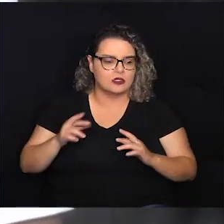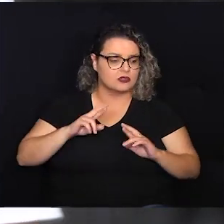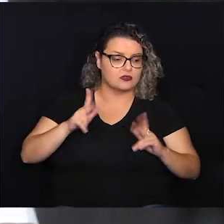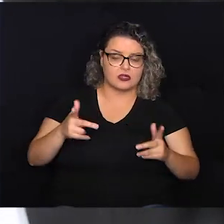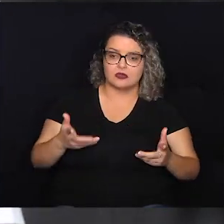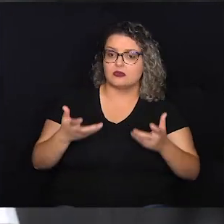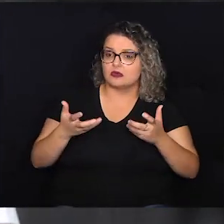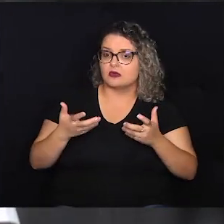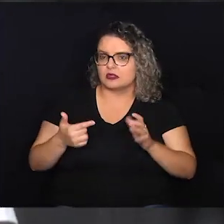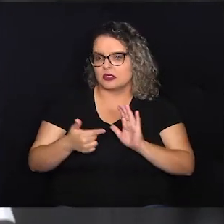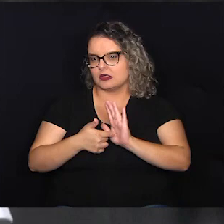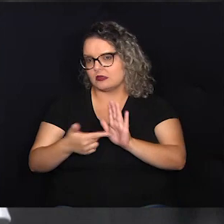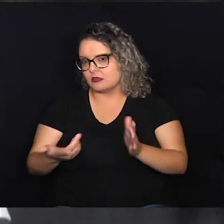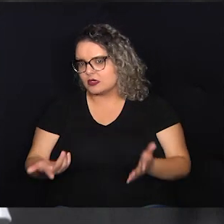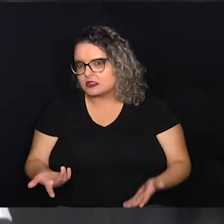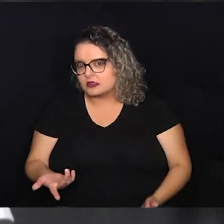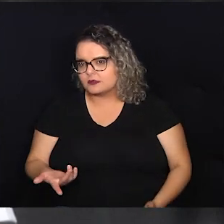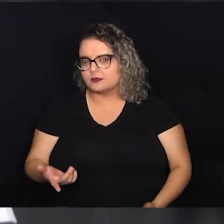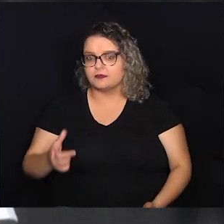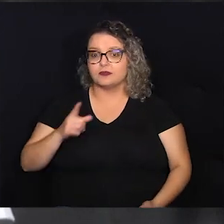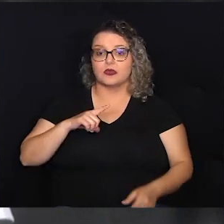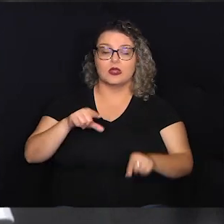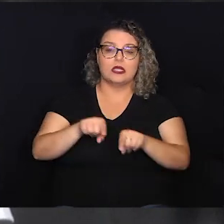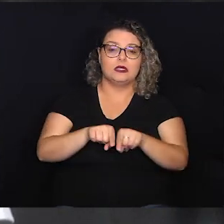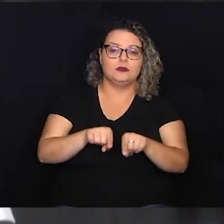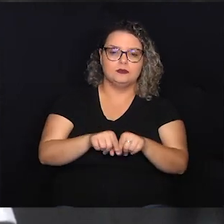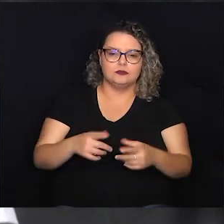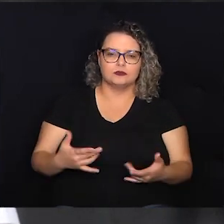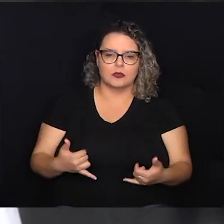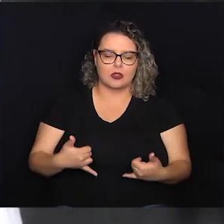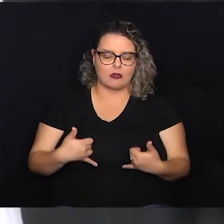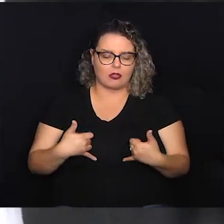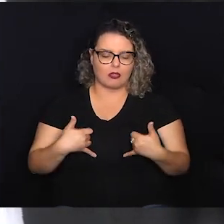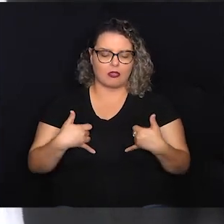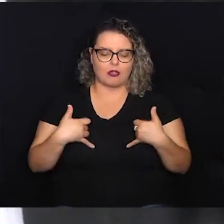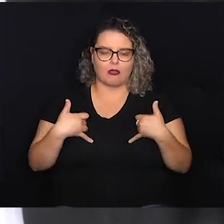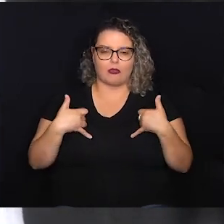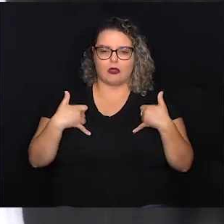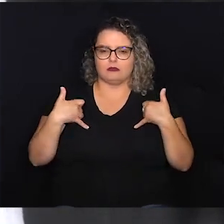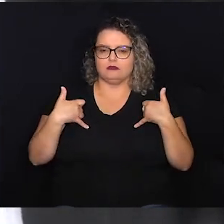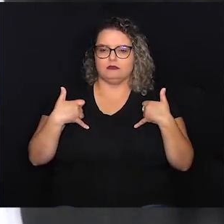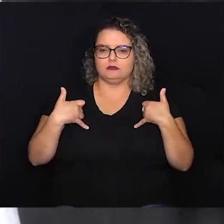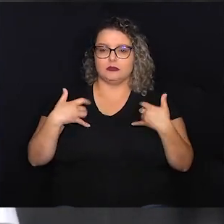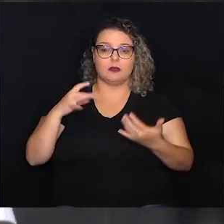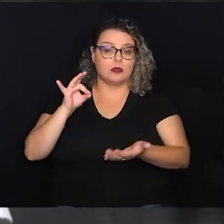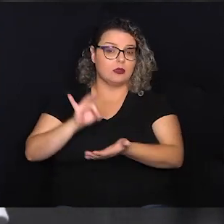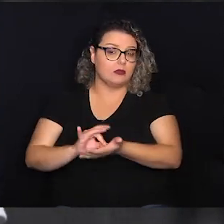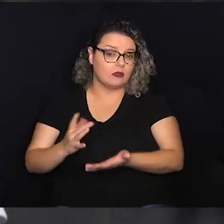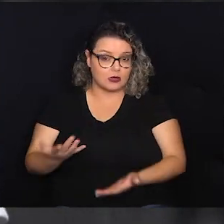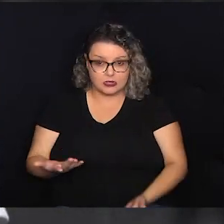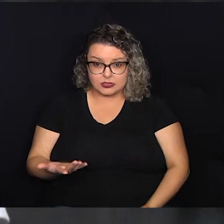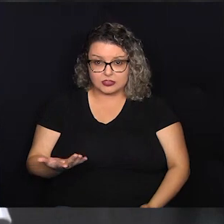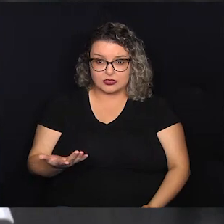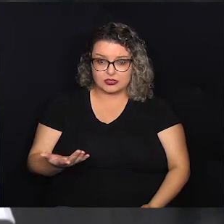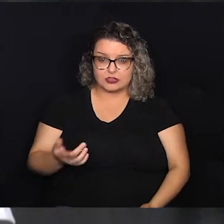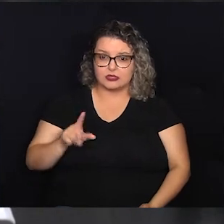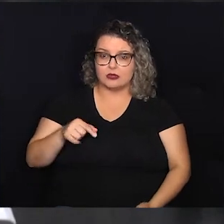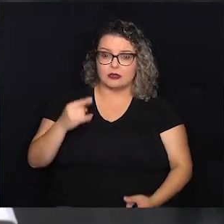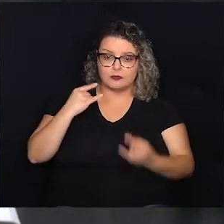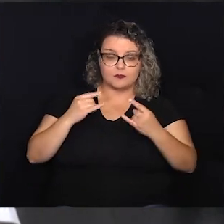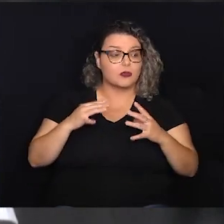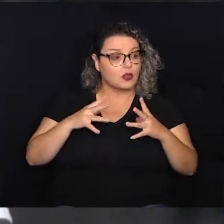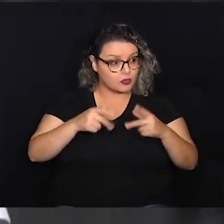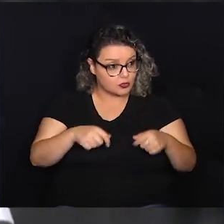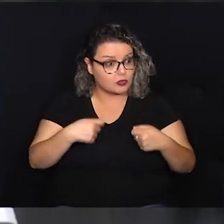vida totalmente destoada daquilo que eu queria parecer. Certo. Existia também um pouco do orgulho que eu vim da